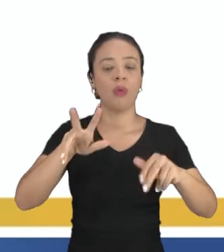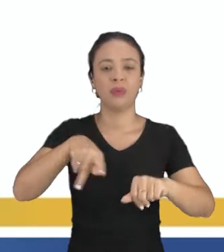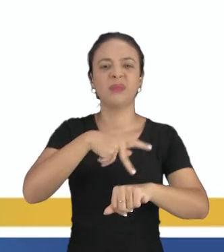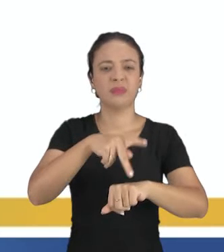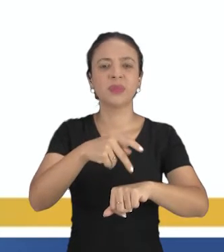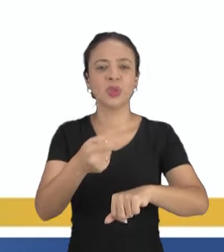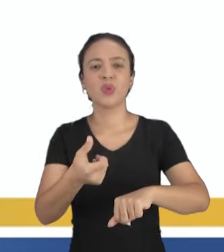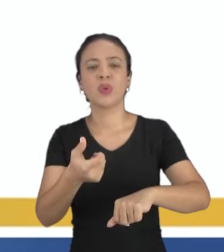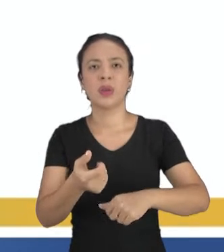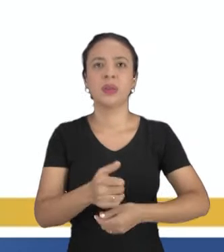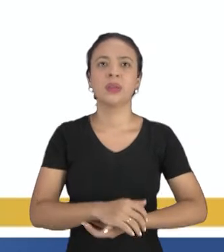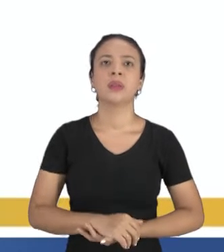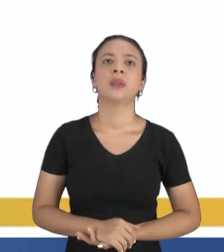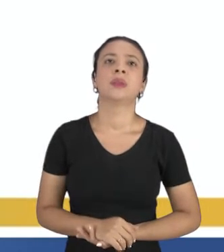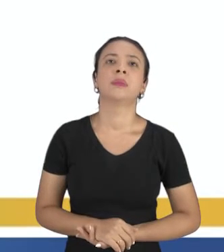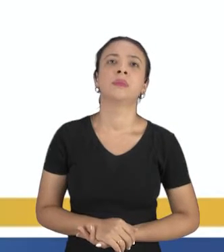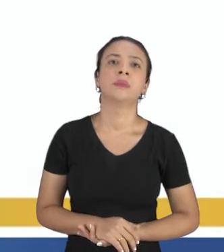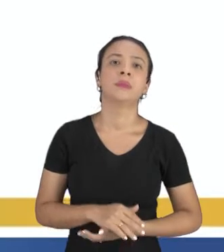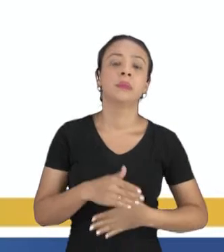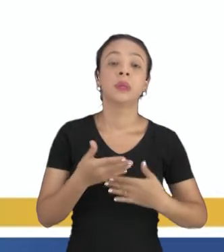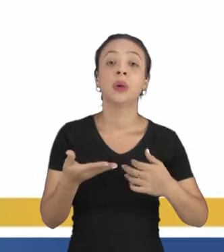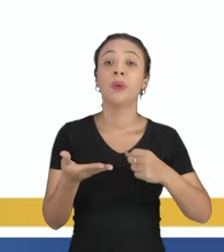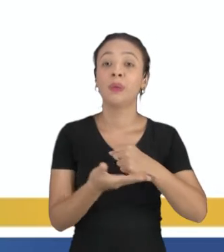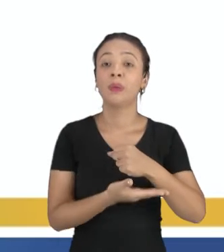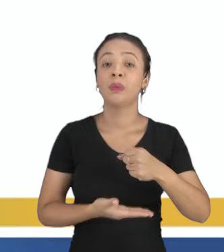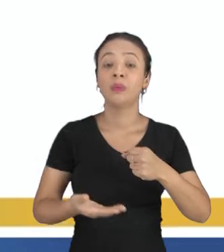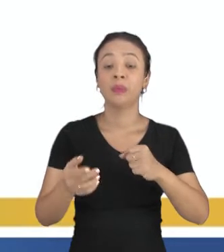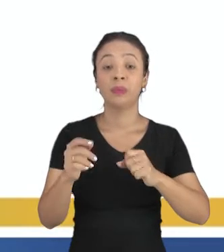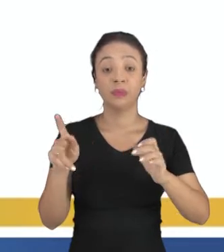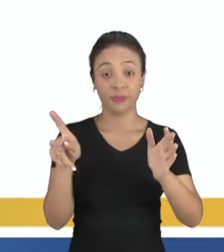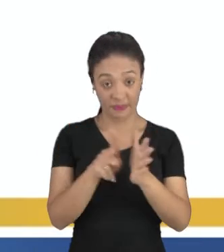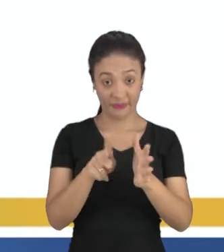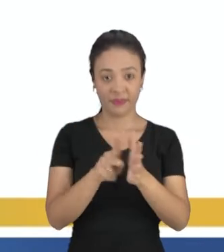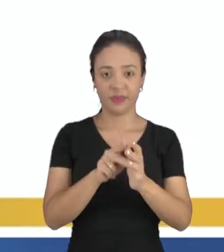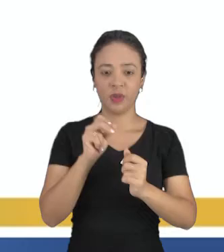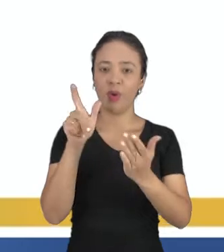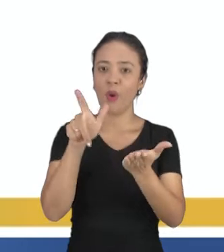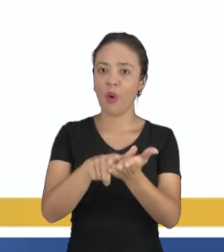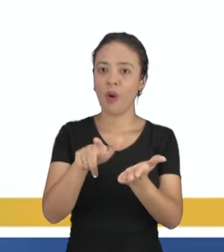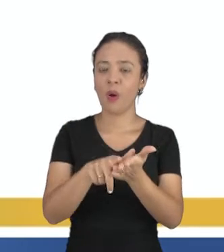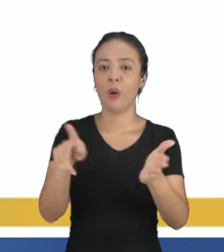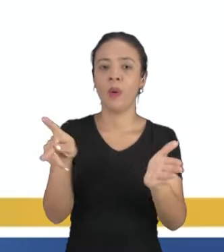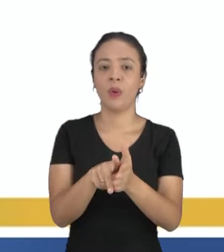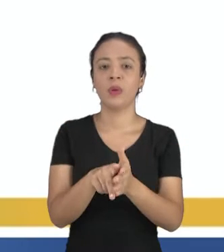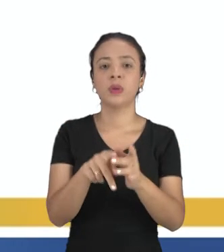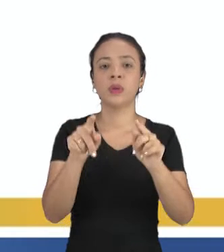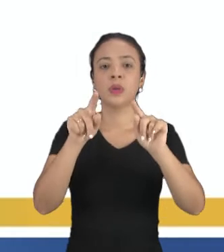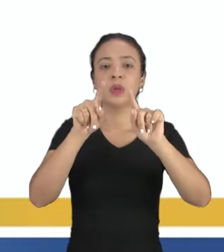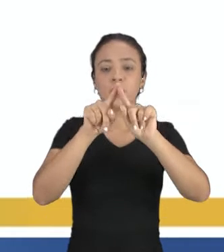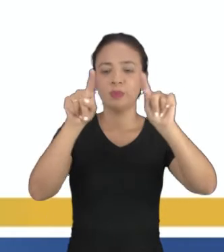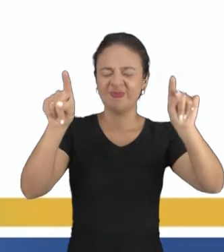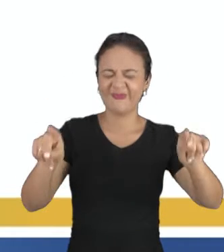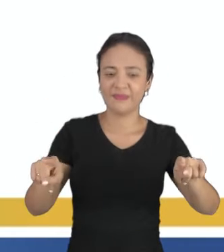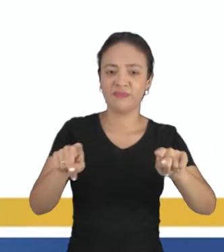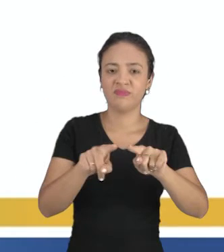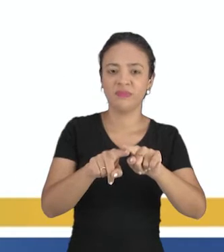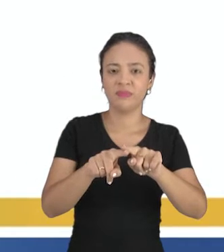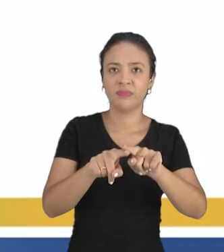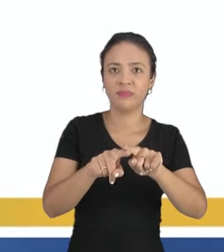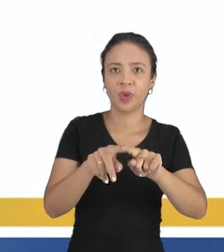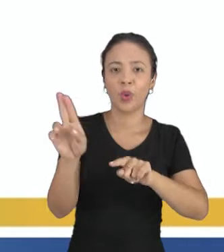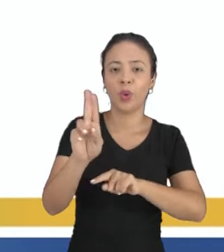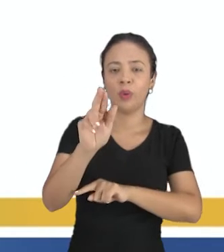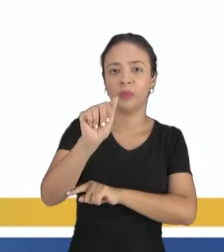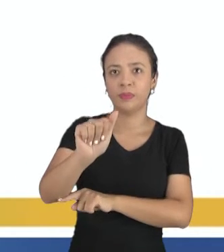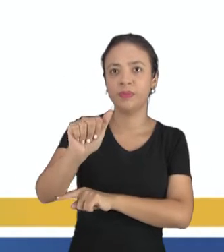países. O formato base é a folha retangular de papel chamado de